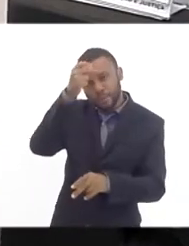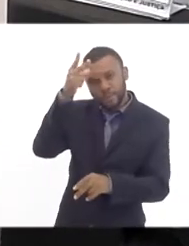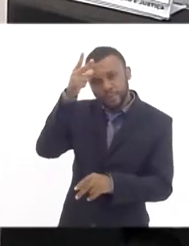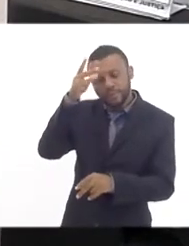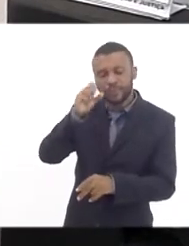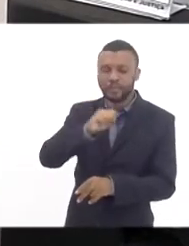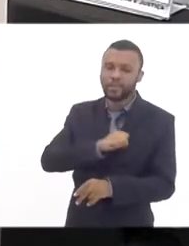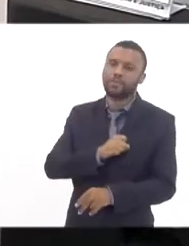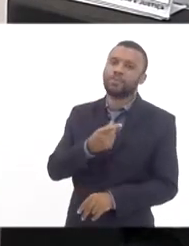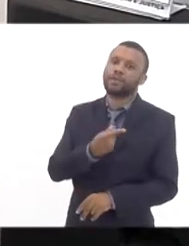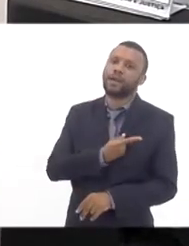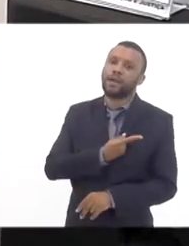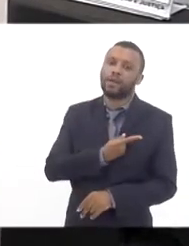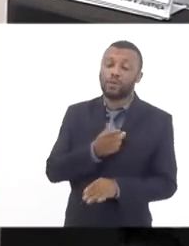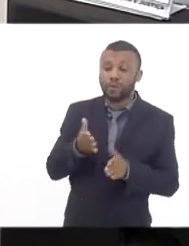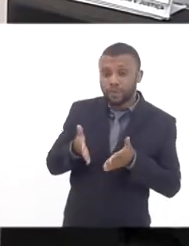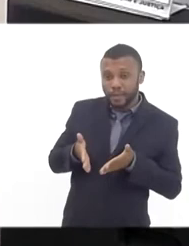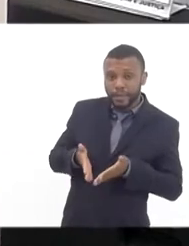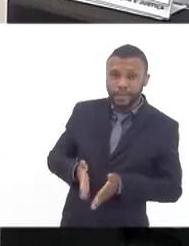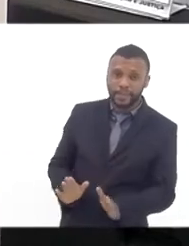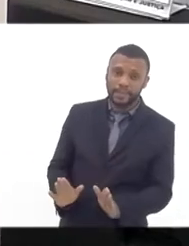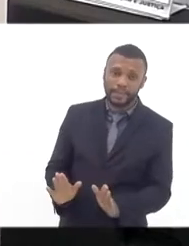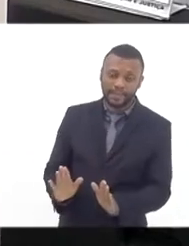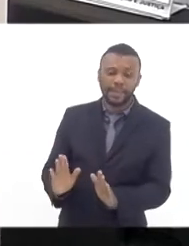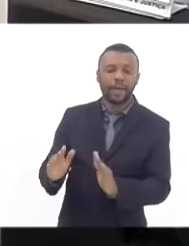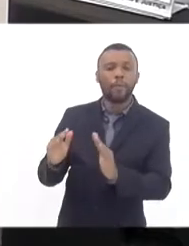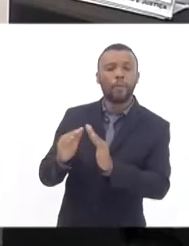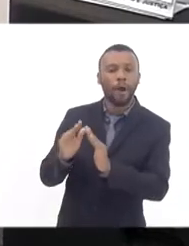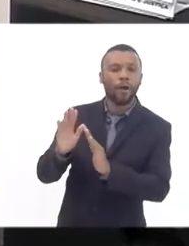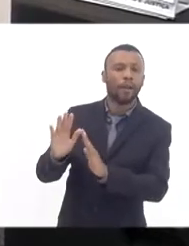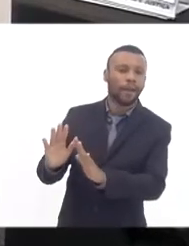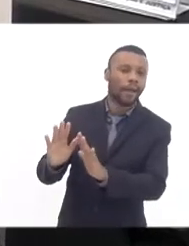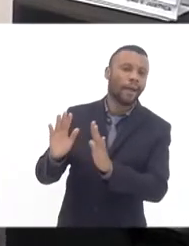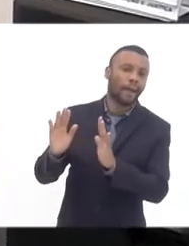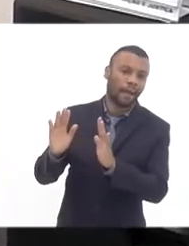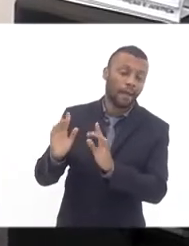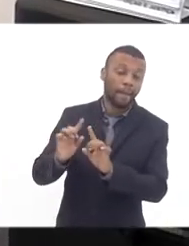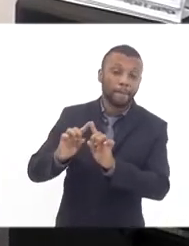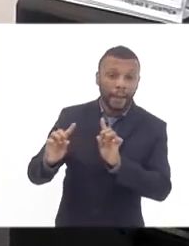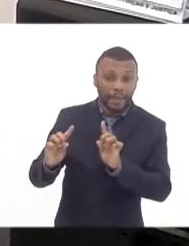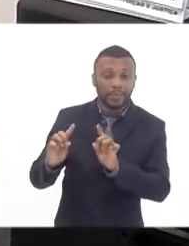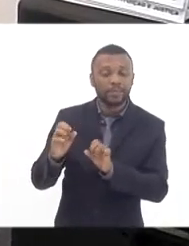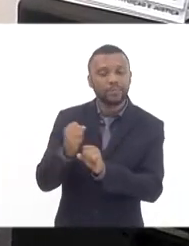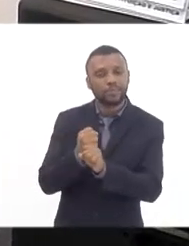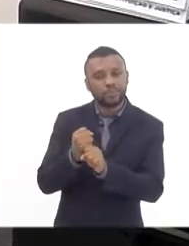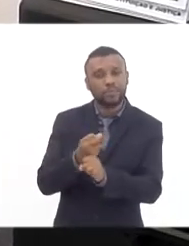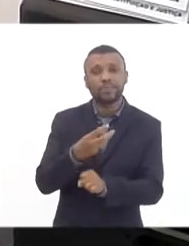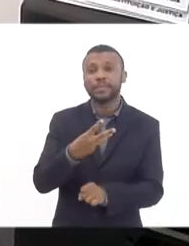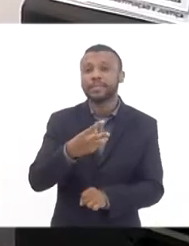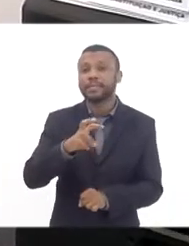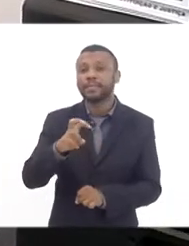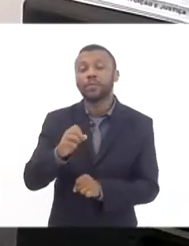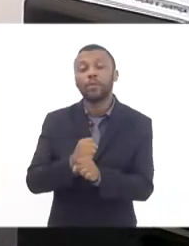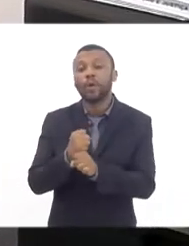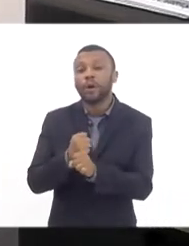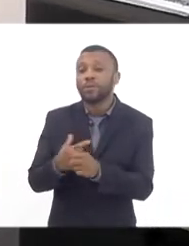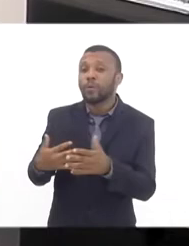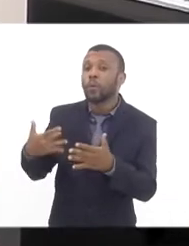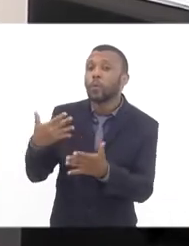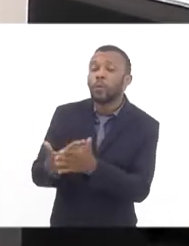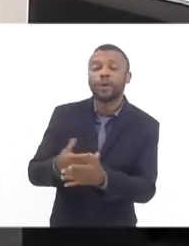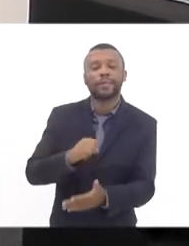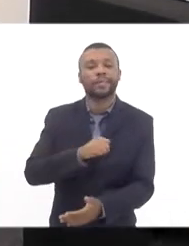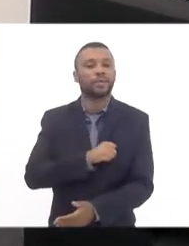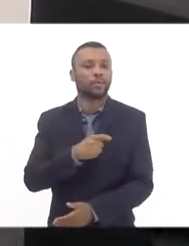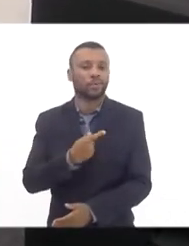eu hoje não moro lá, todo mundo sabe, mas eu trabalhei 35 anos na cidade. Né?